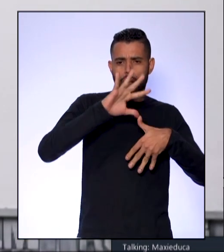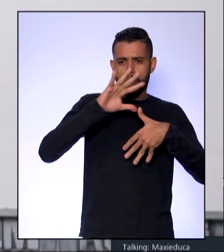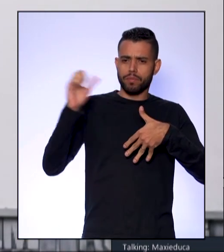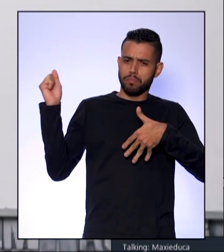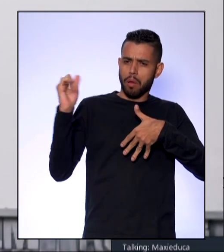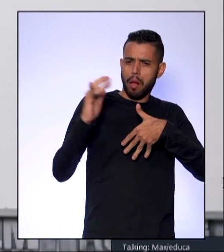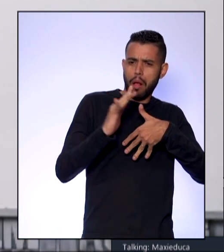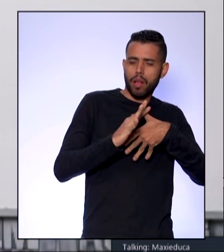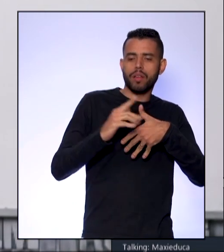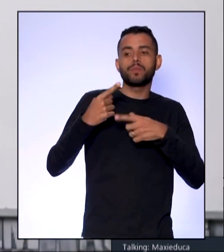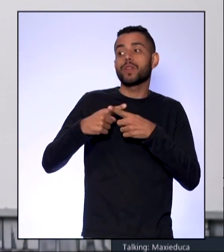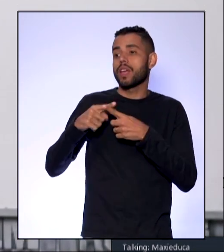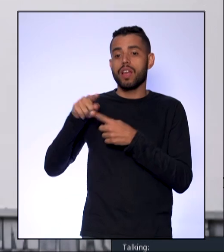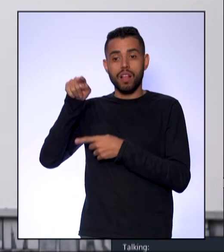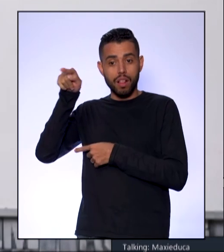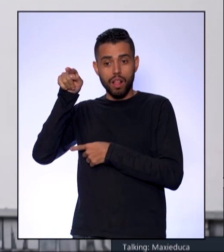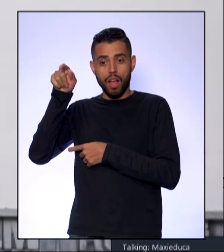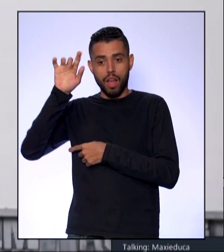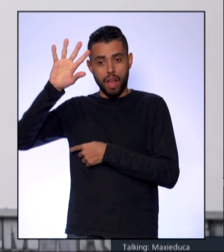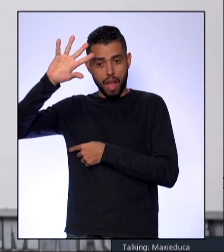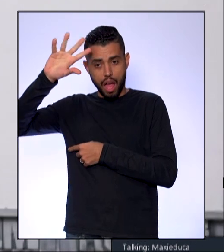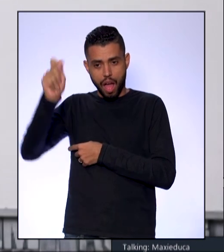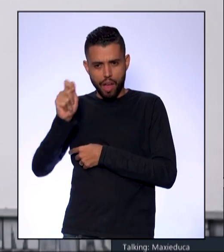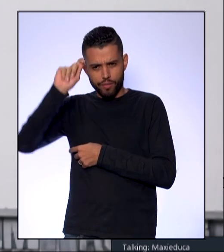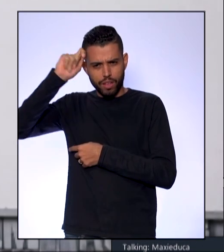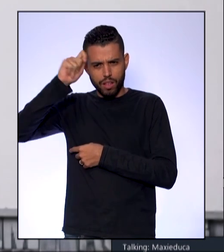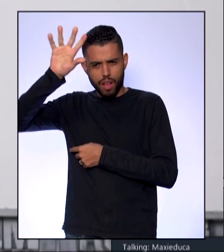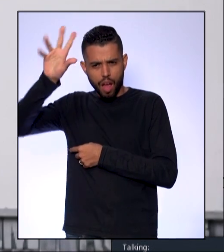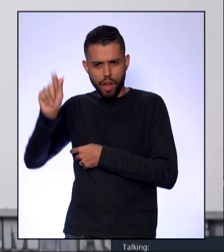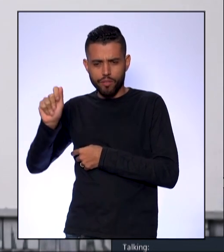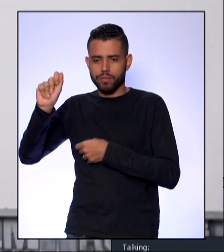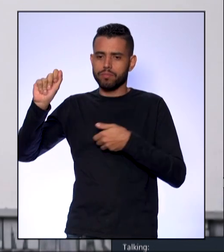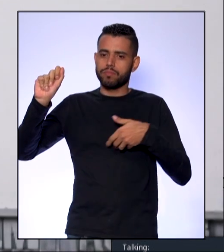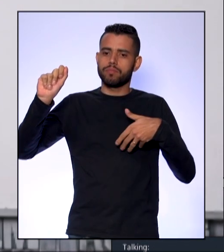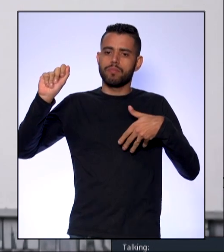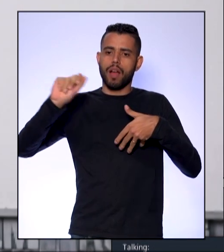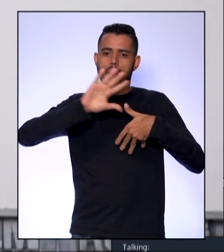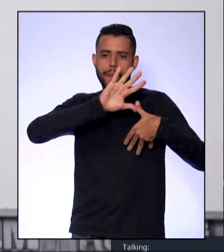Do continente africano, eles irão